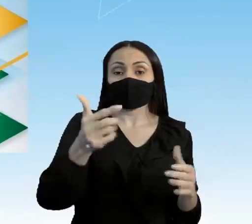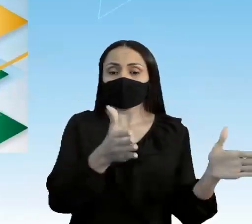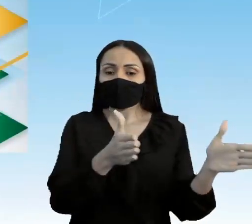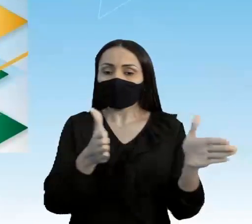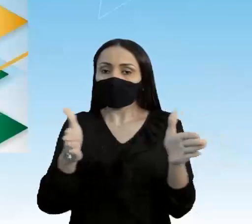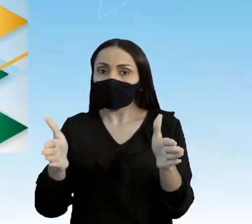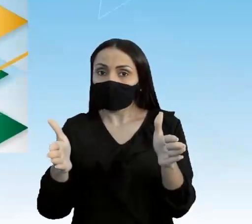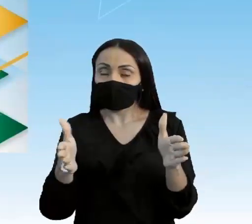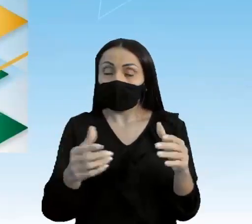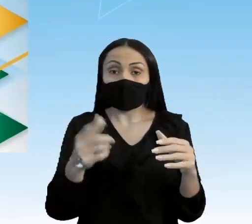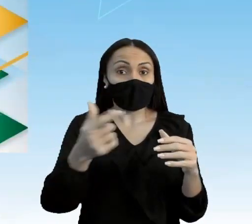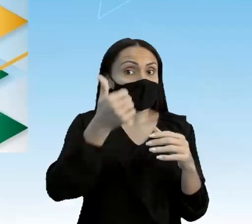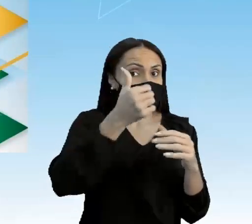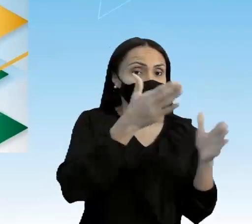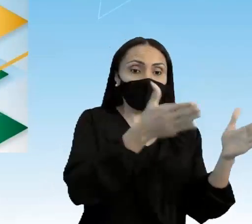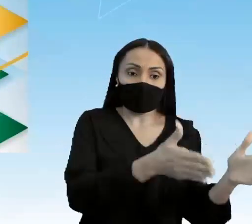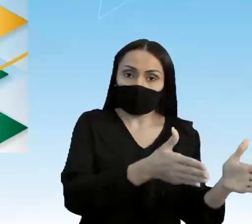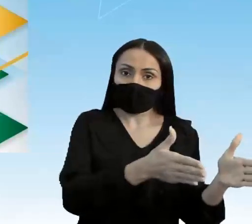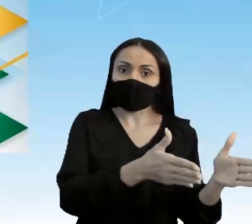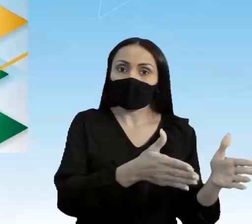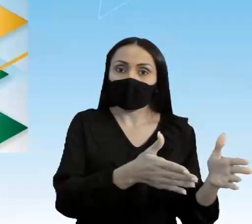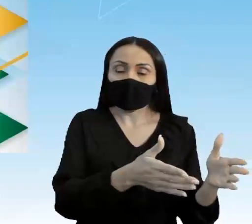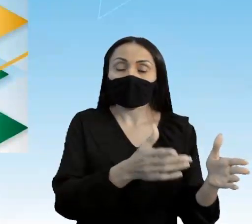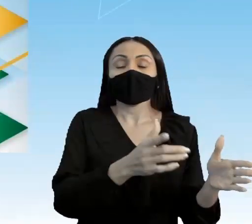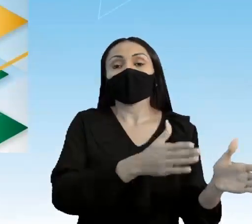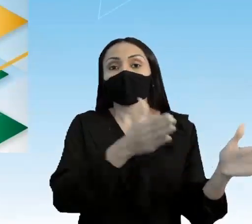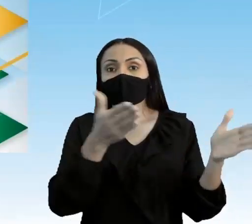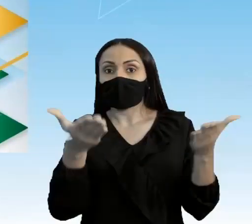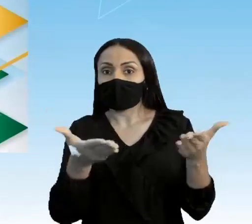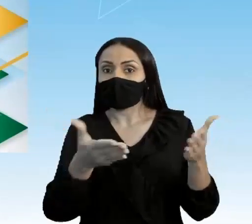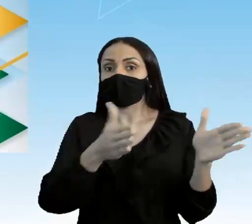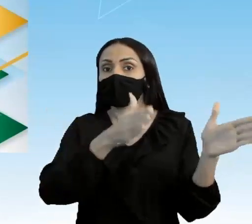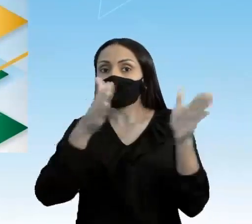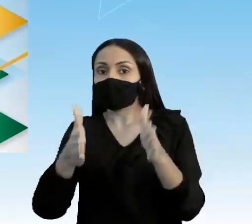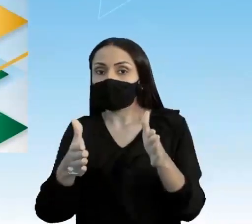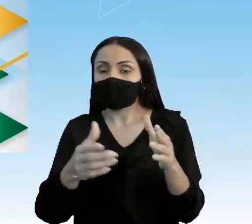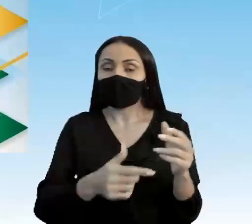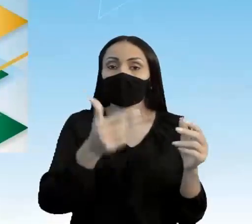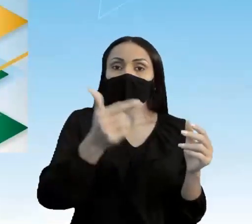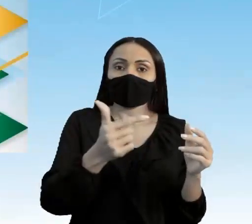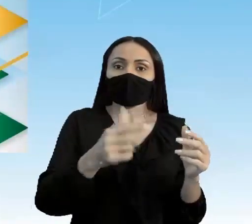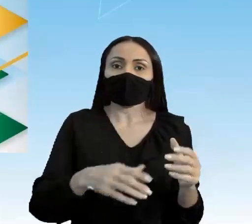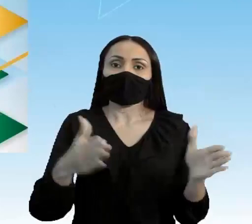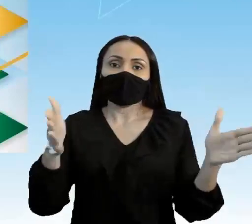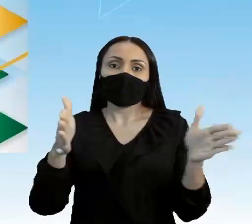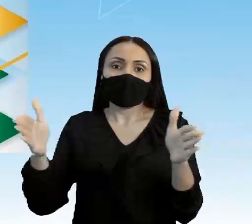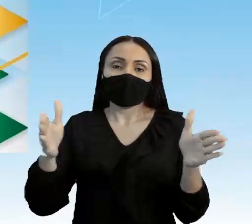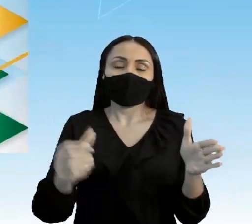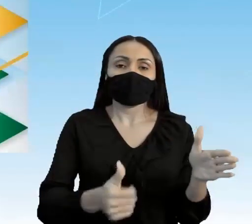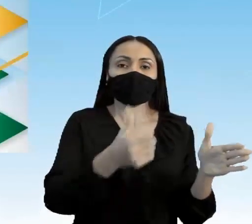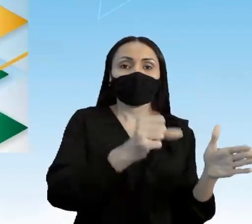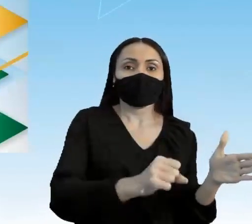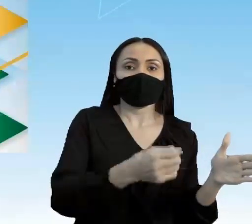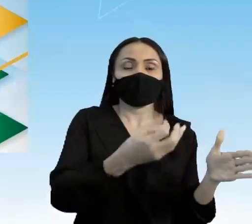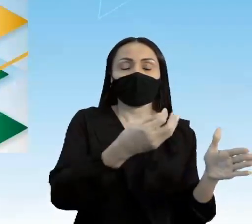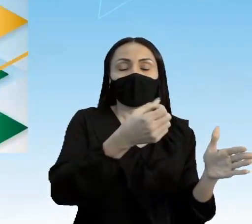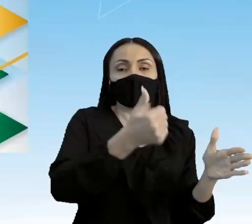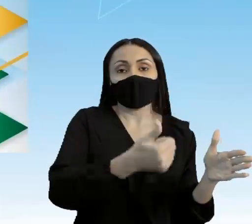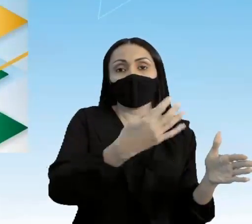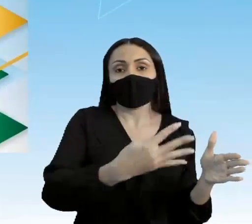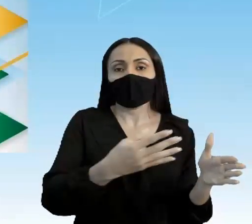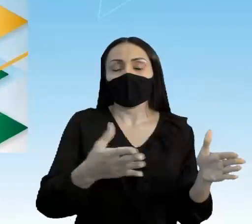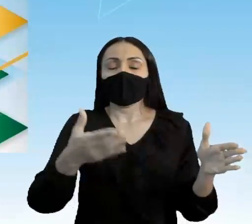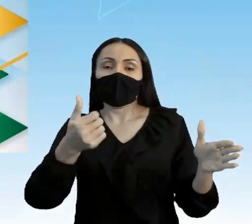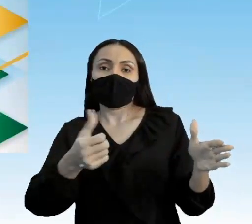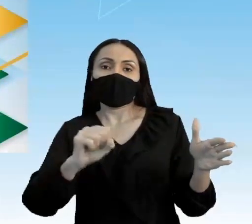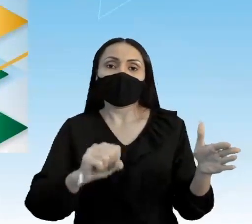só, primeira fase, temos a segunda fase agora de 1814 a 1825, né? Então começou